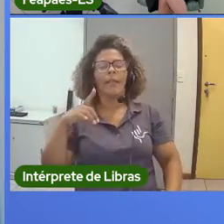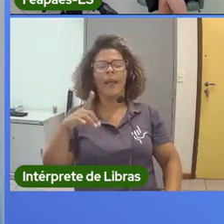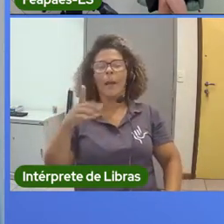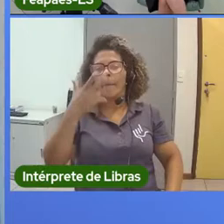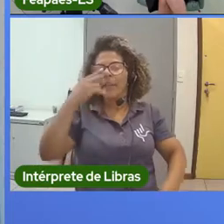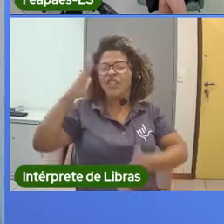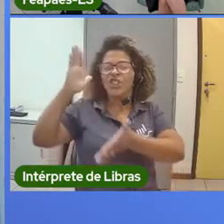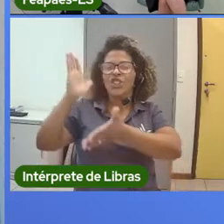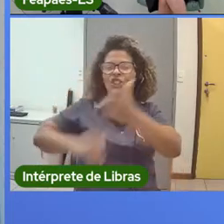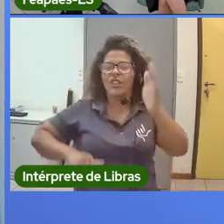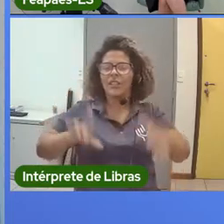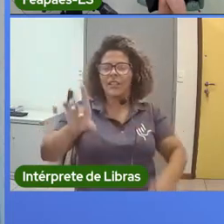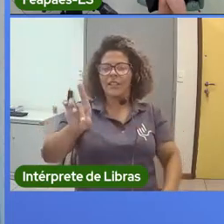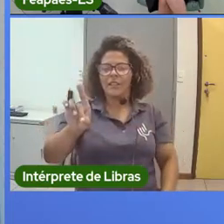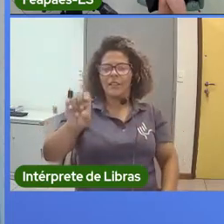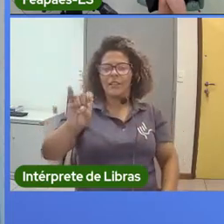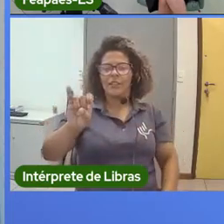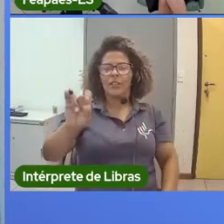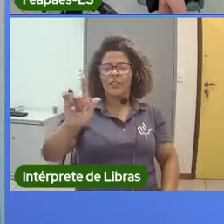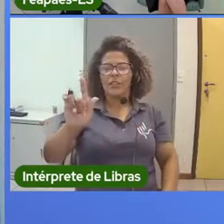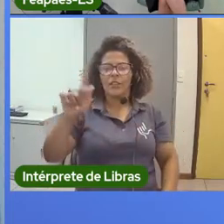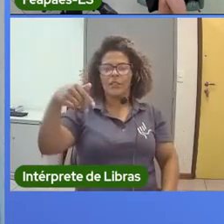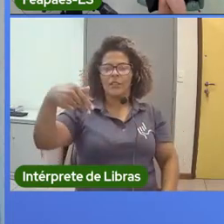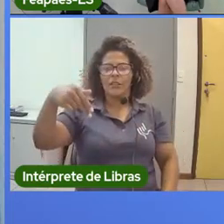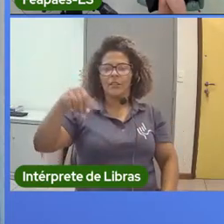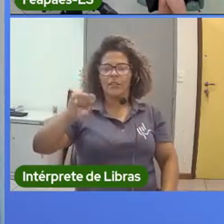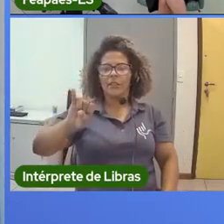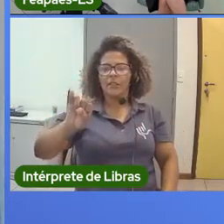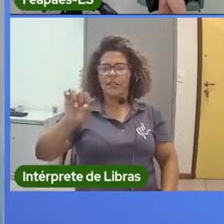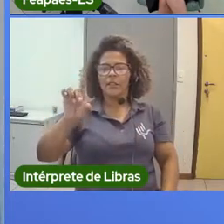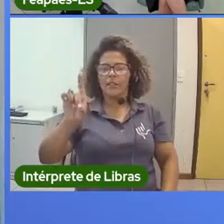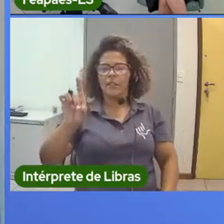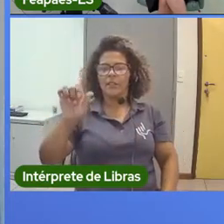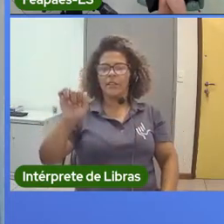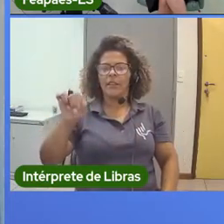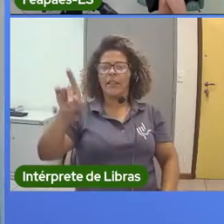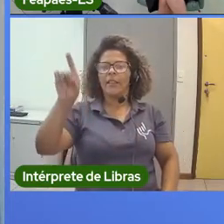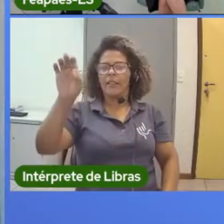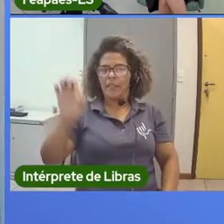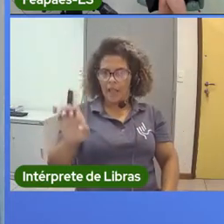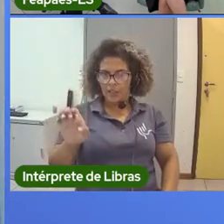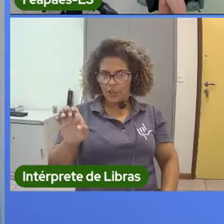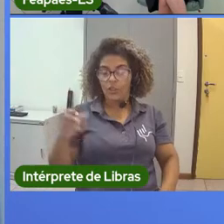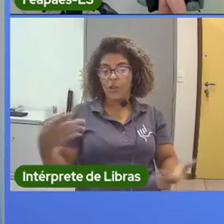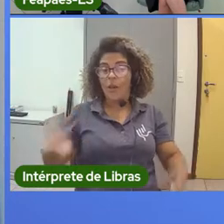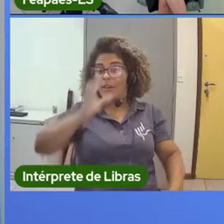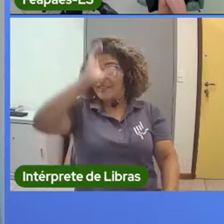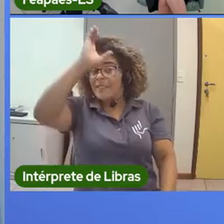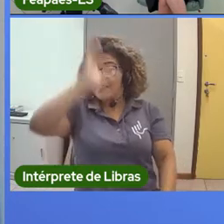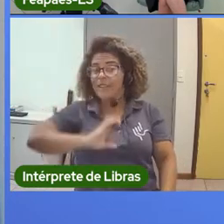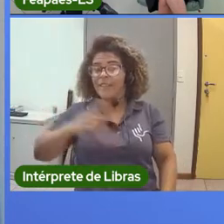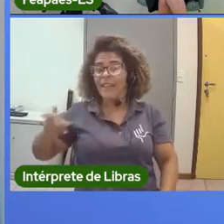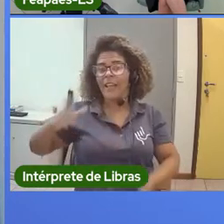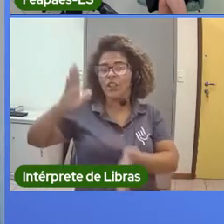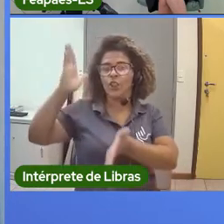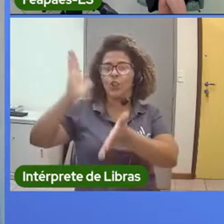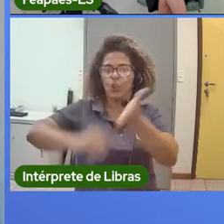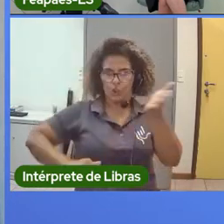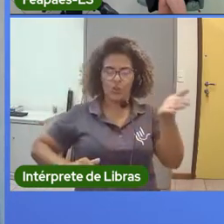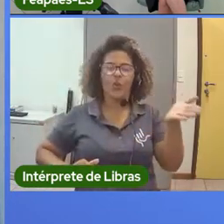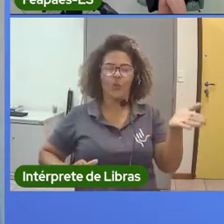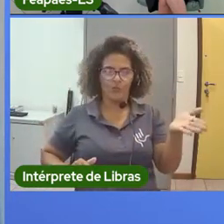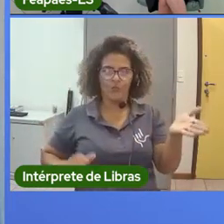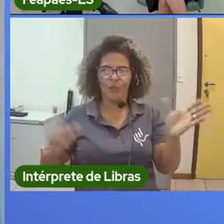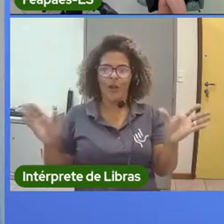dignidade ameaçada. Né? O exercício da sua cidadania, portanto, será bastante